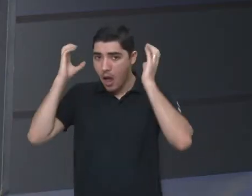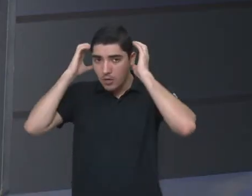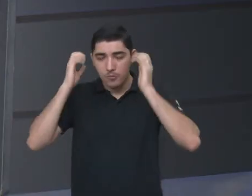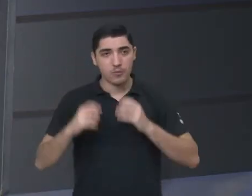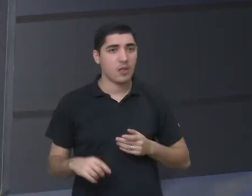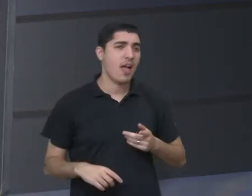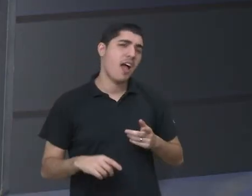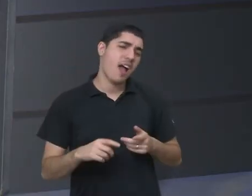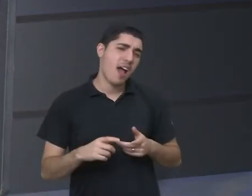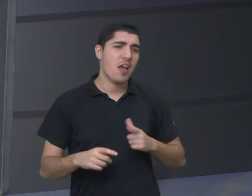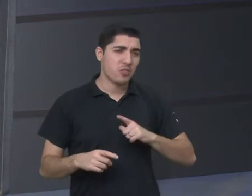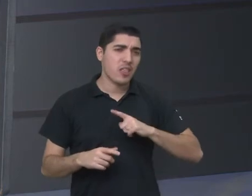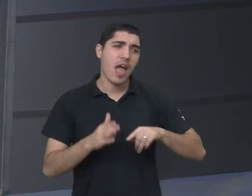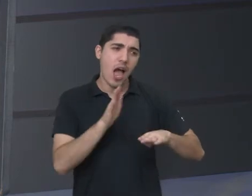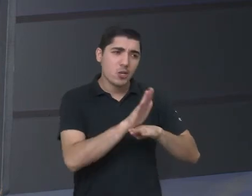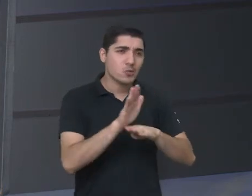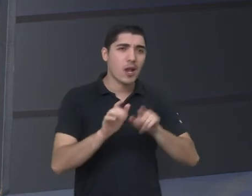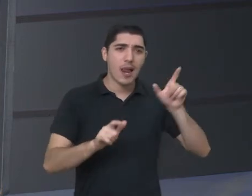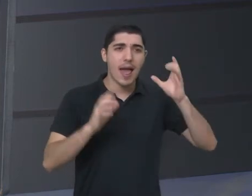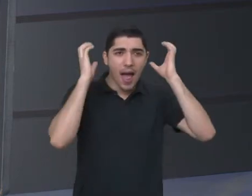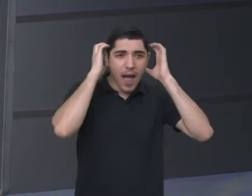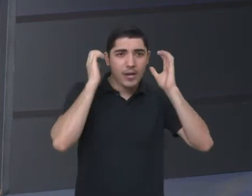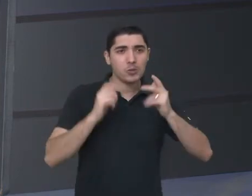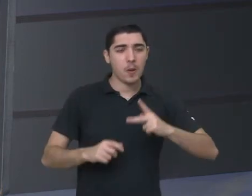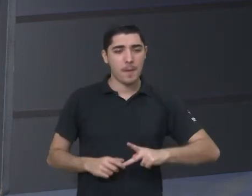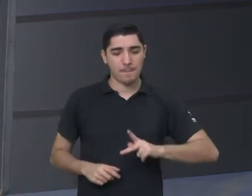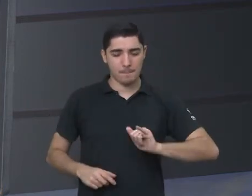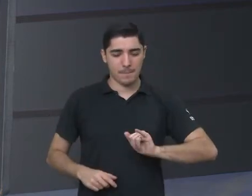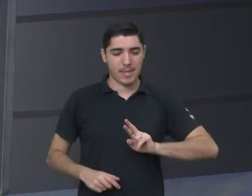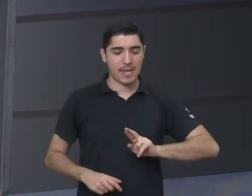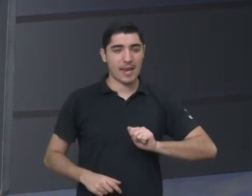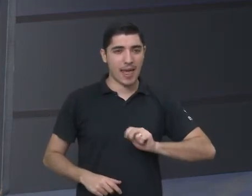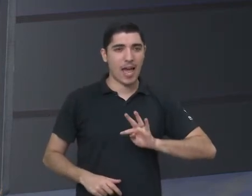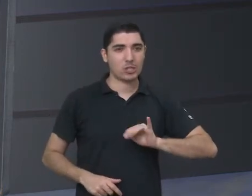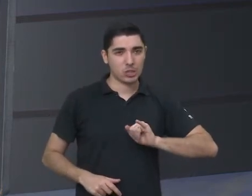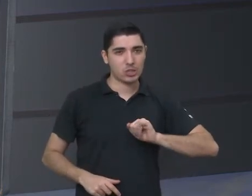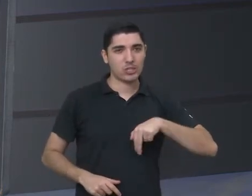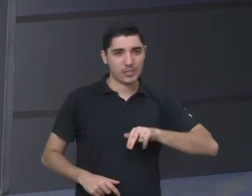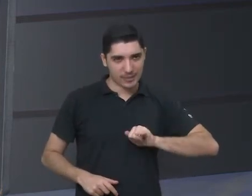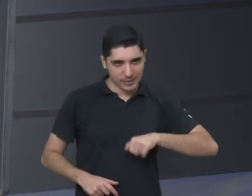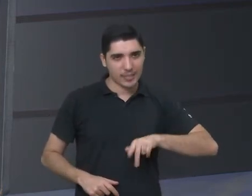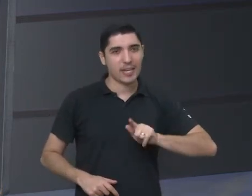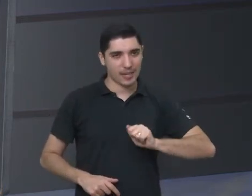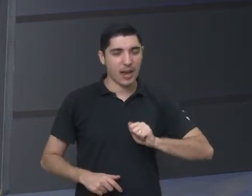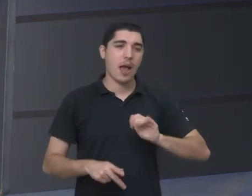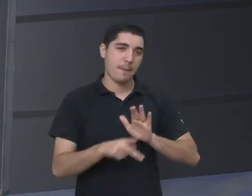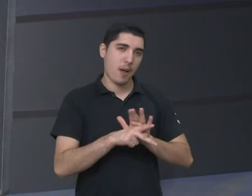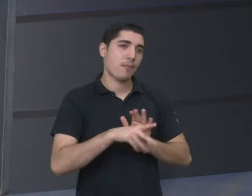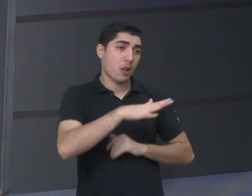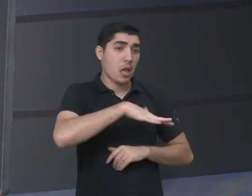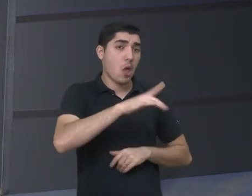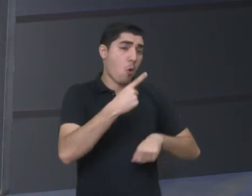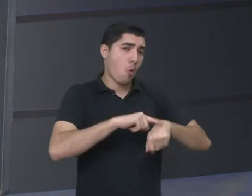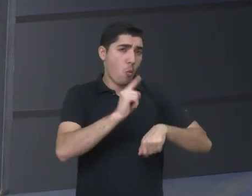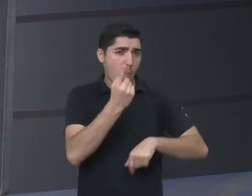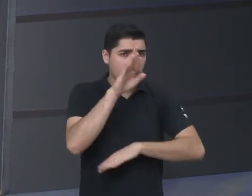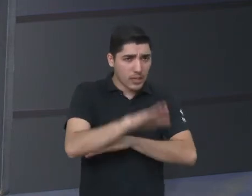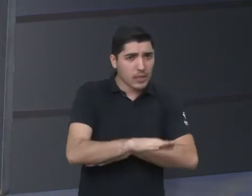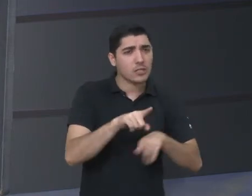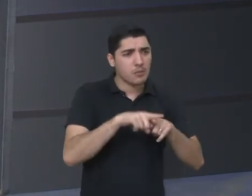o Alberto há uns 3 anos atrás, quando o São José caiu para a 4ª divisão. Aí eu falei, Alberto, você vai me desculpar, mas ninguém